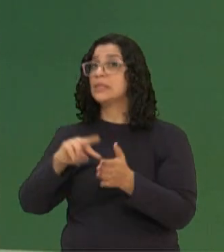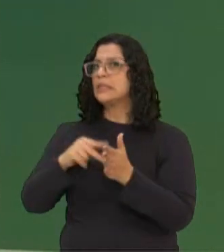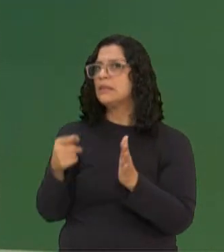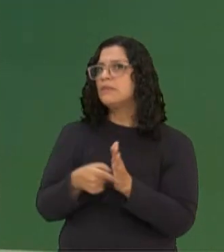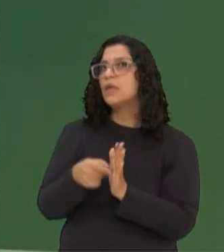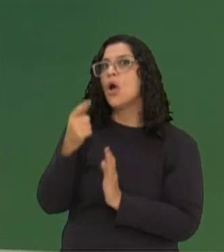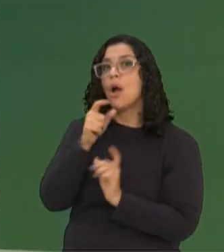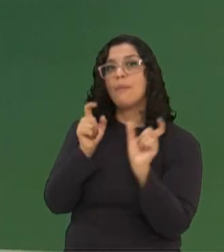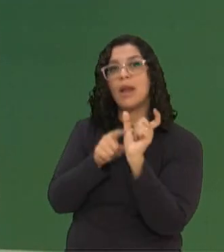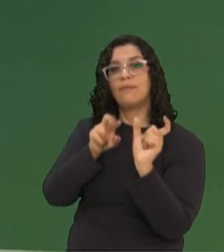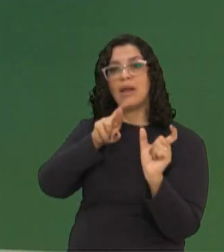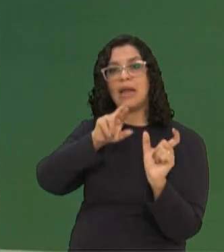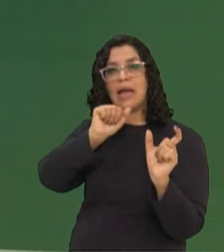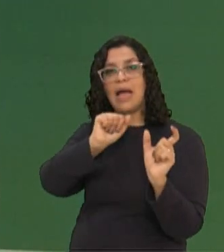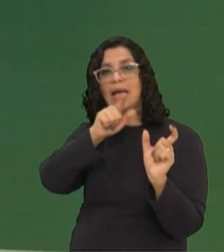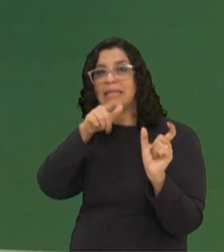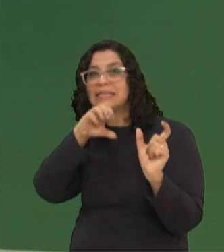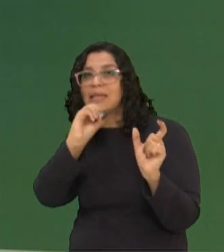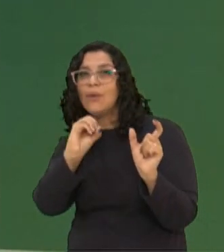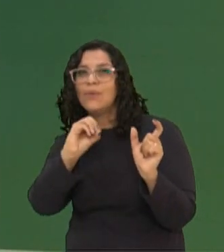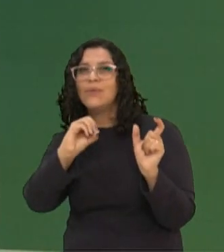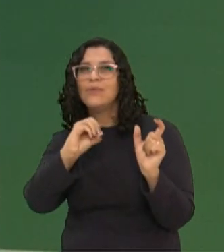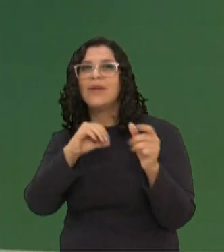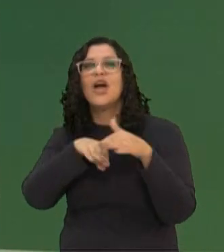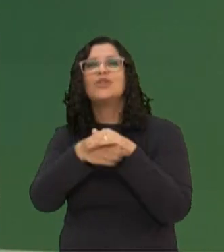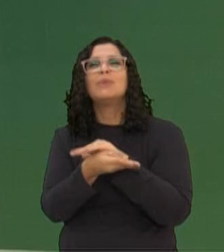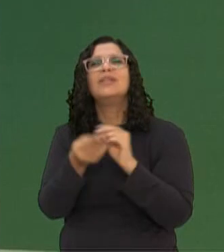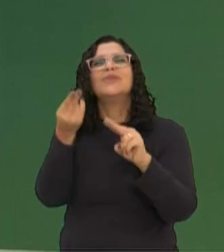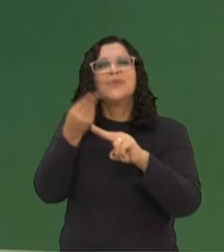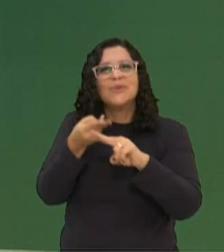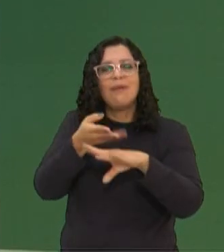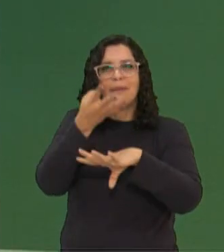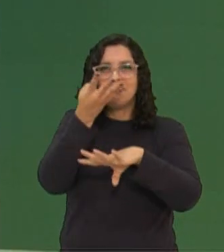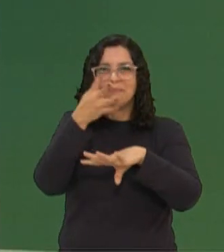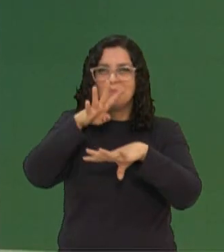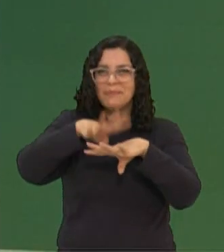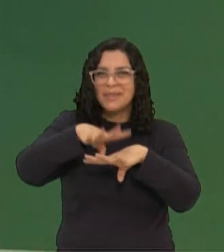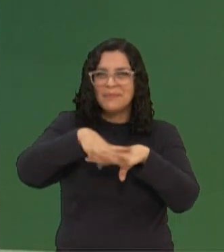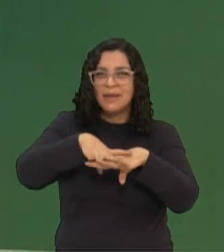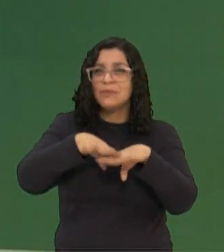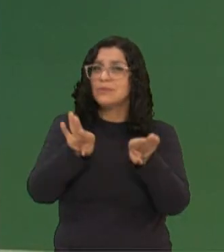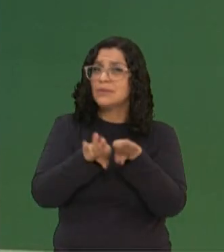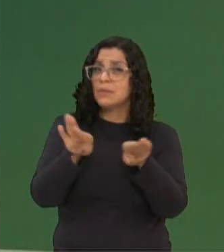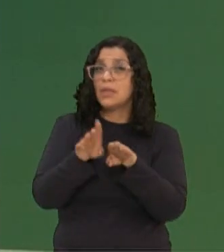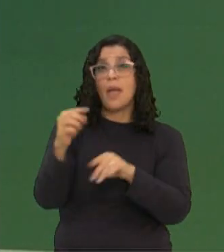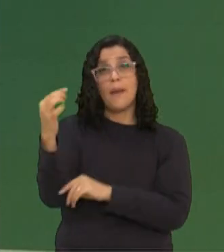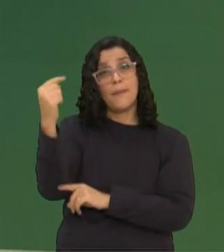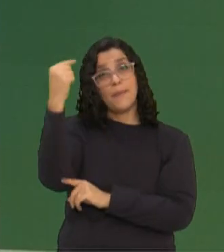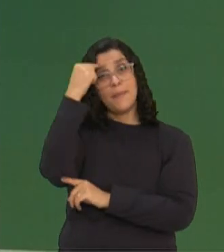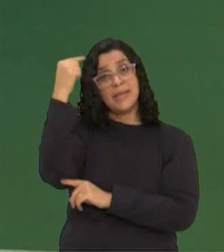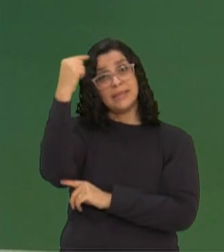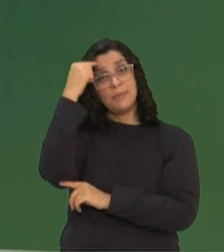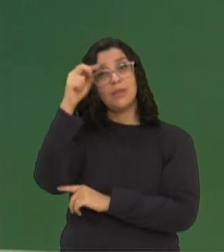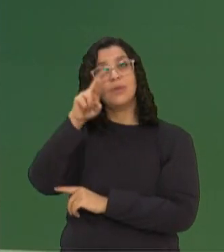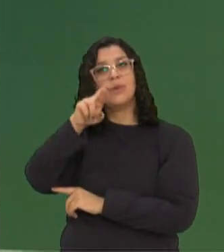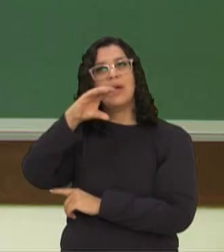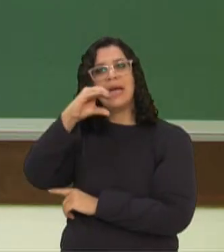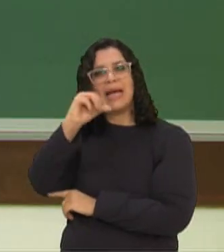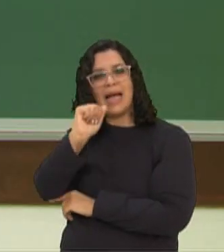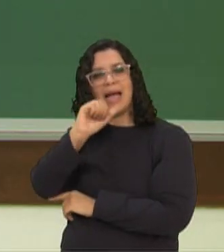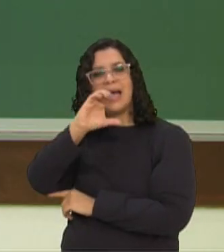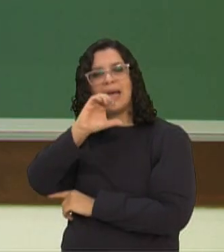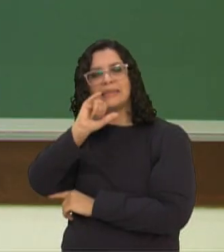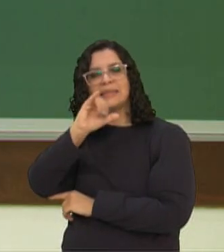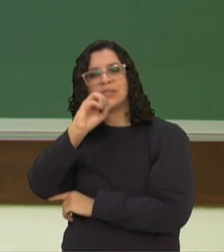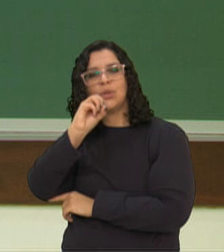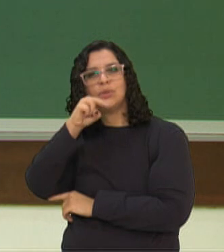palavra vocês estão muito acostumados na aula de matemática. Razão. Isso aí é o que a gente vai chamar de pensamento racional, ou